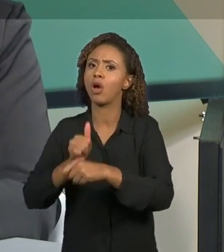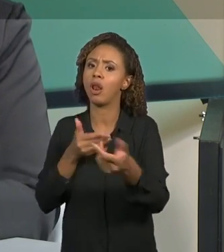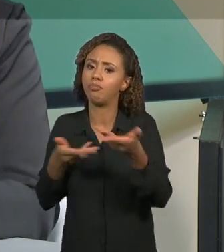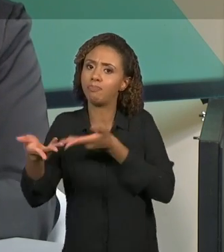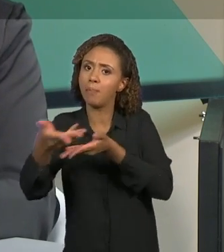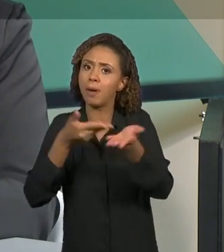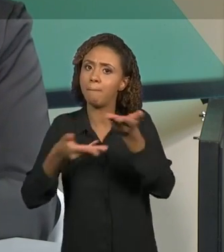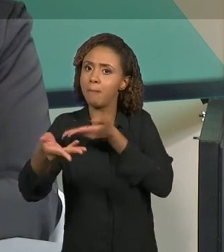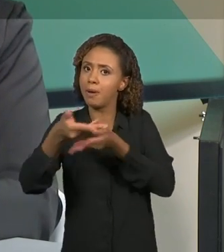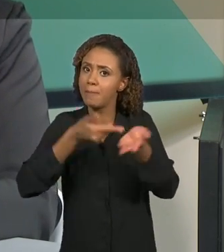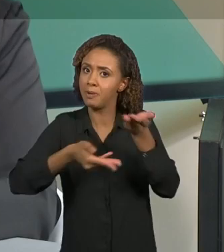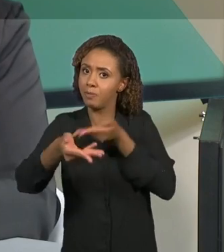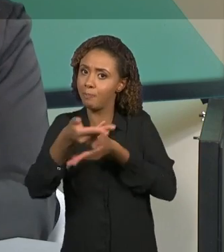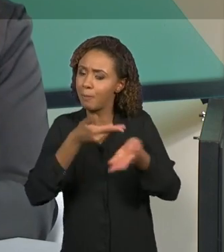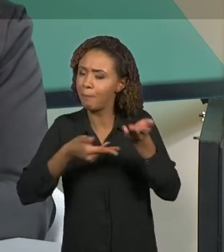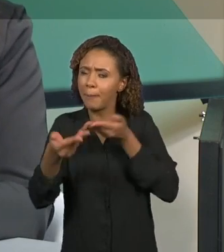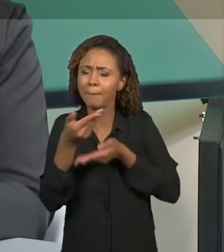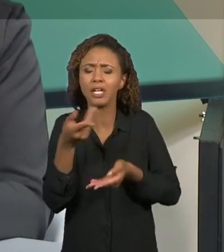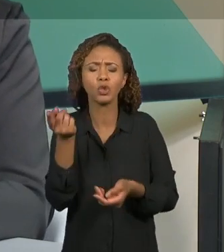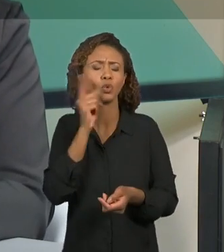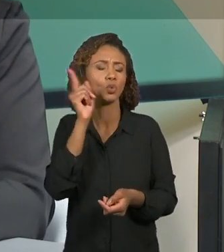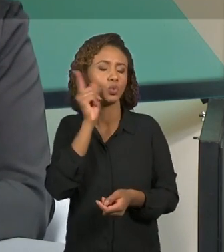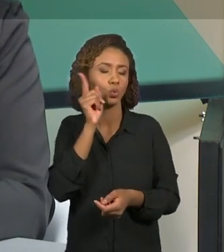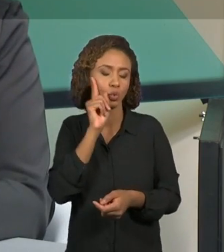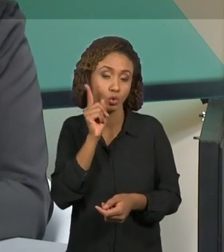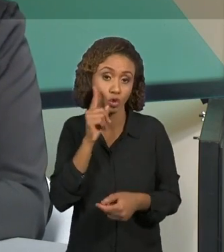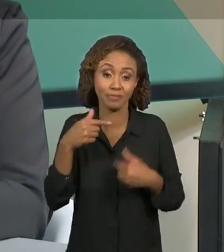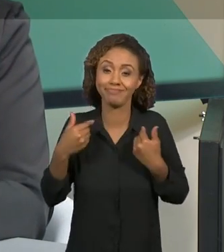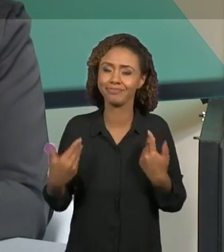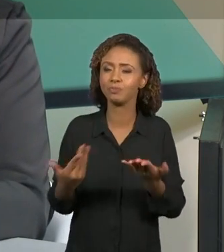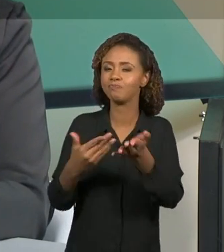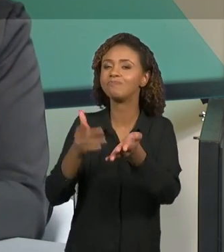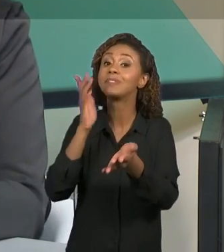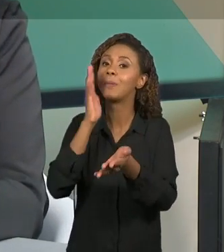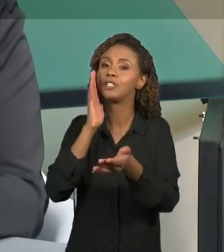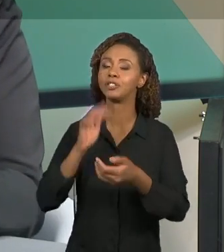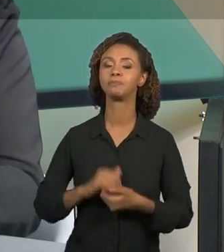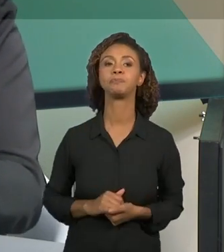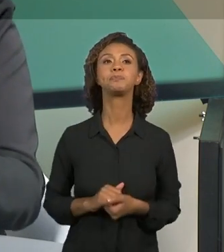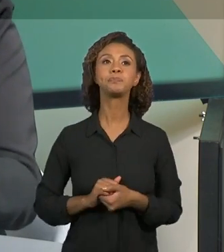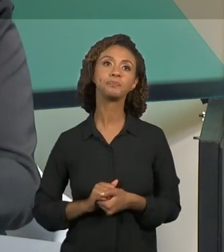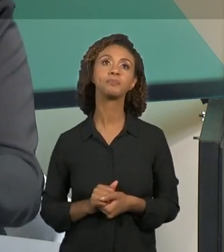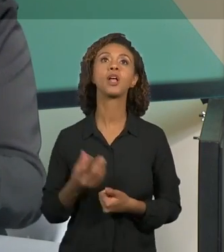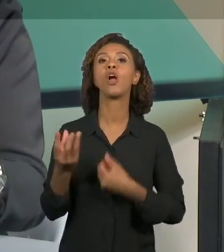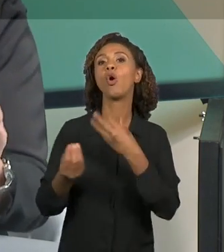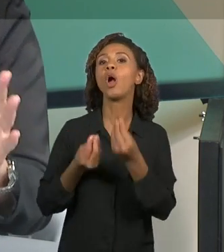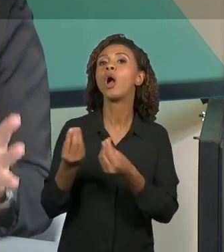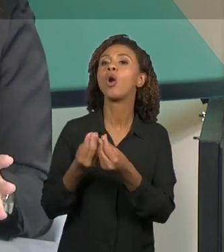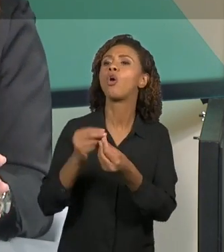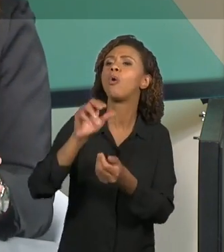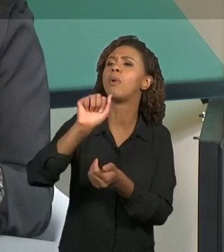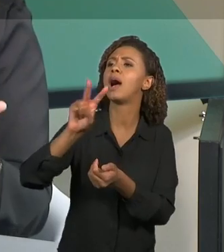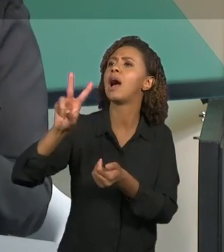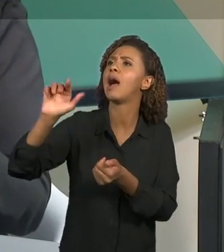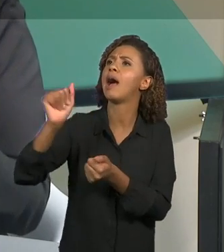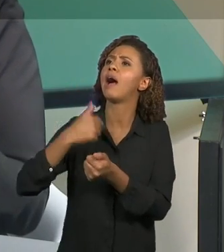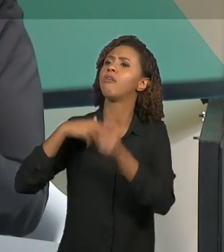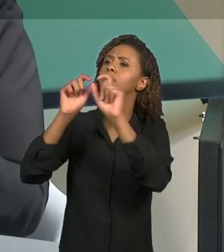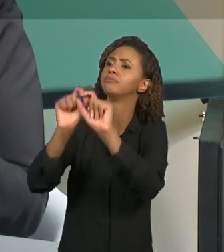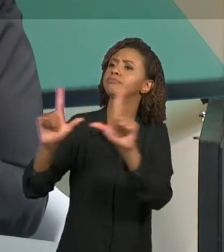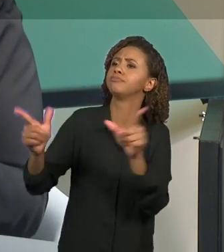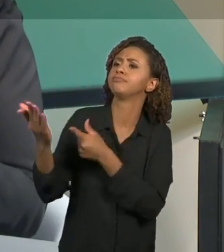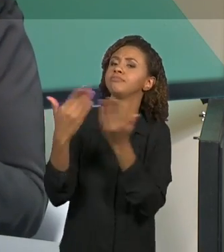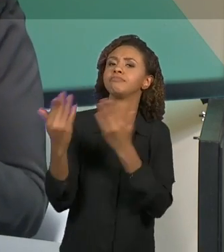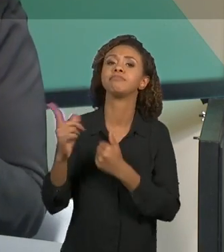interagir com você todos os dias então imagine o seguinte como que você pode interagir no ambiente virtual de aprendizagem